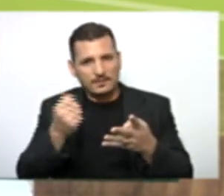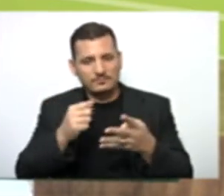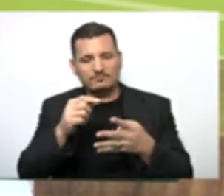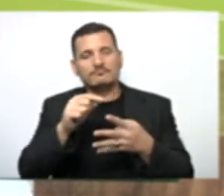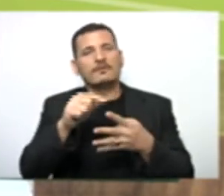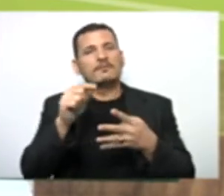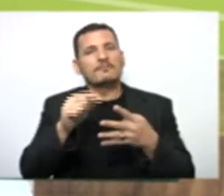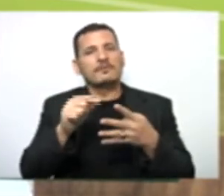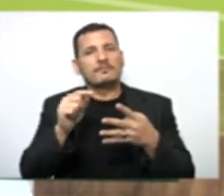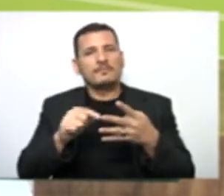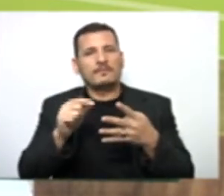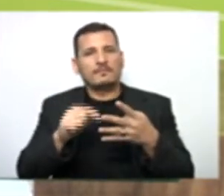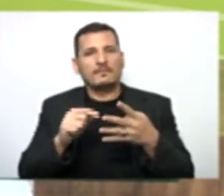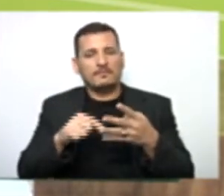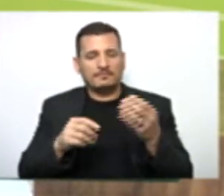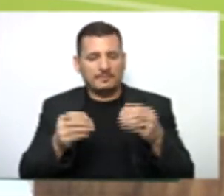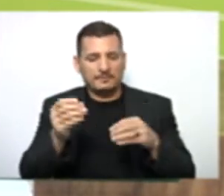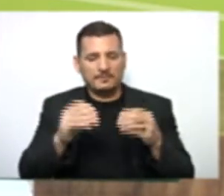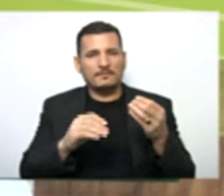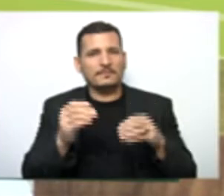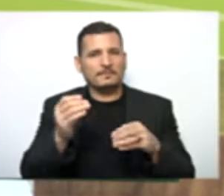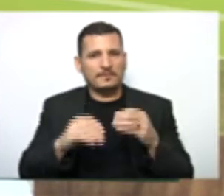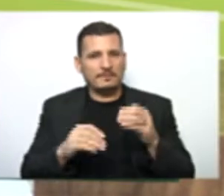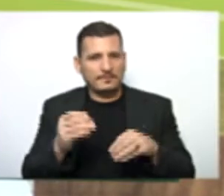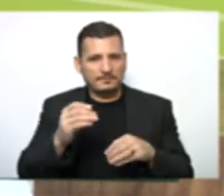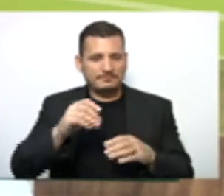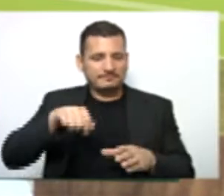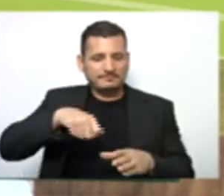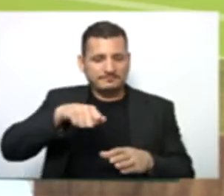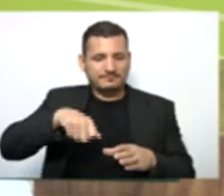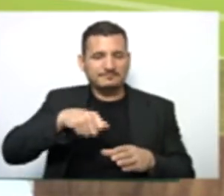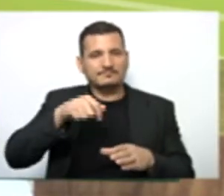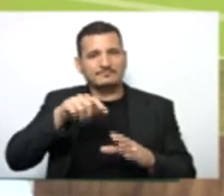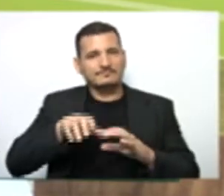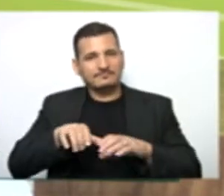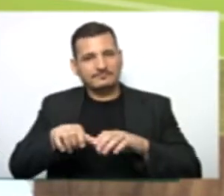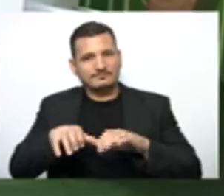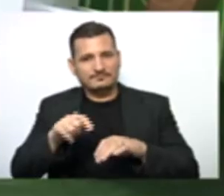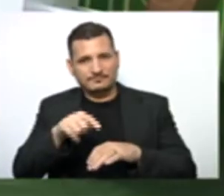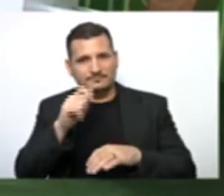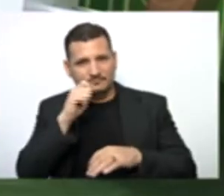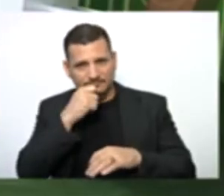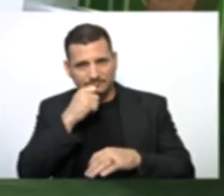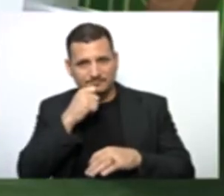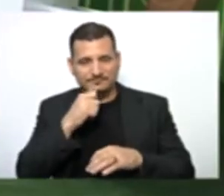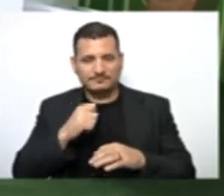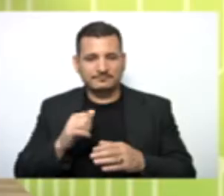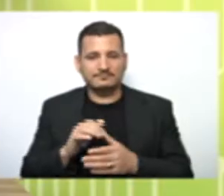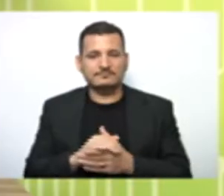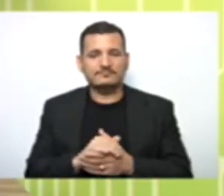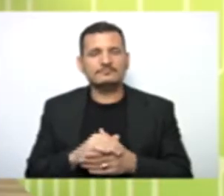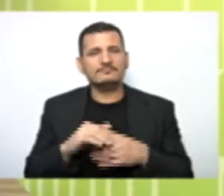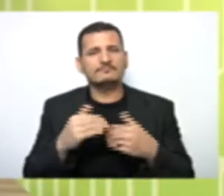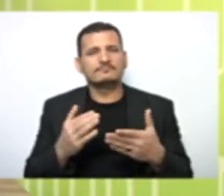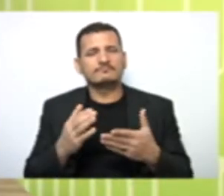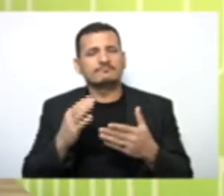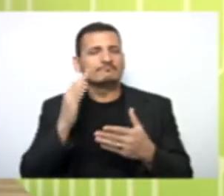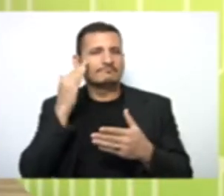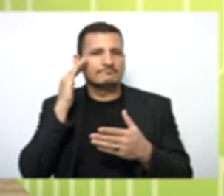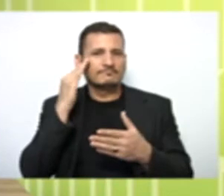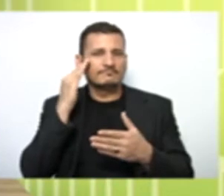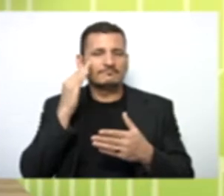que deve ser colocado até o preparo desse pão? Então a gente pode entender assim